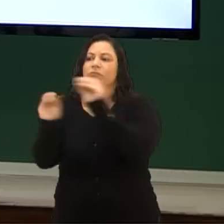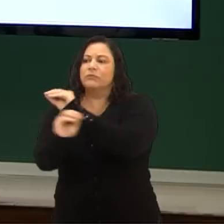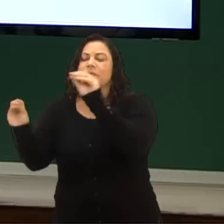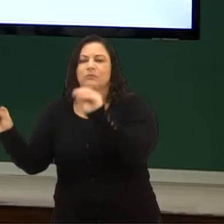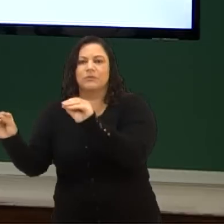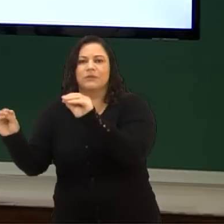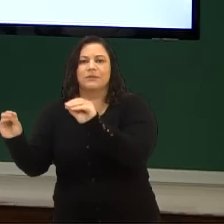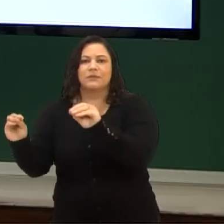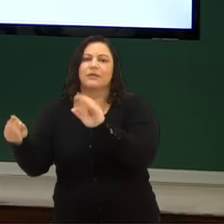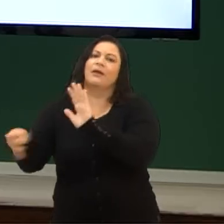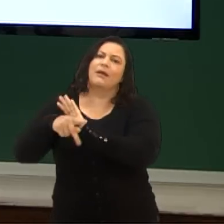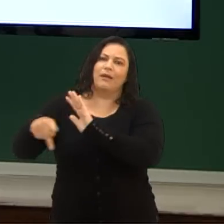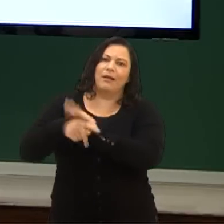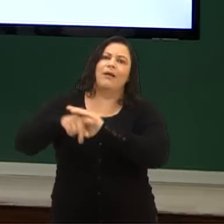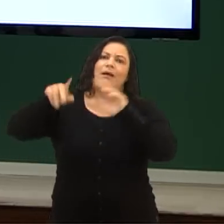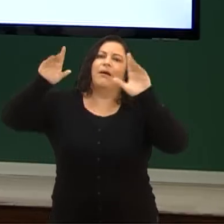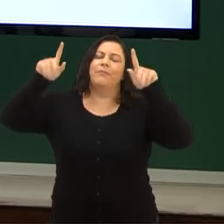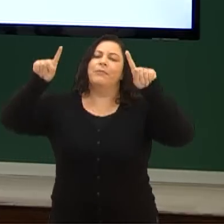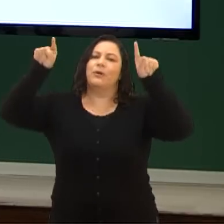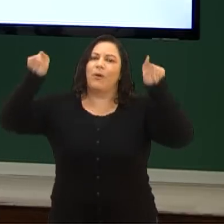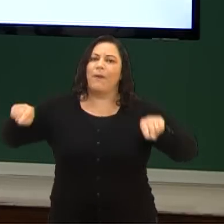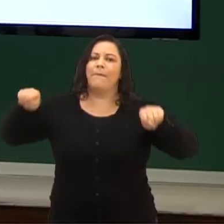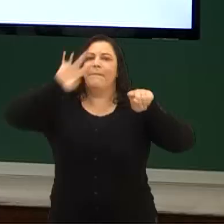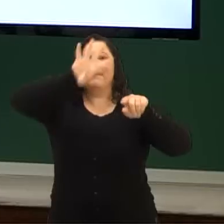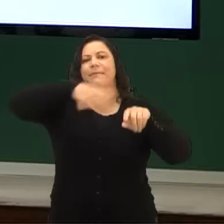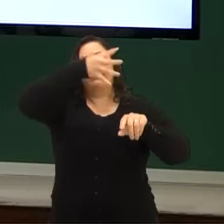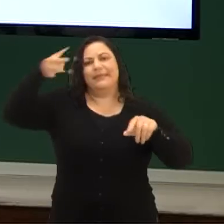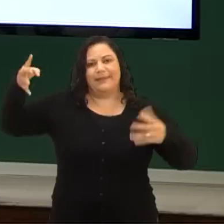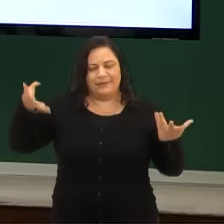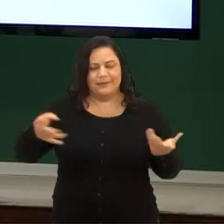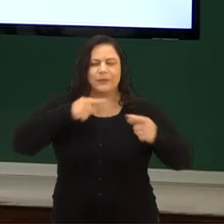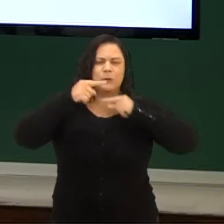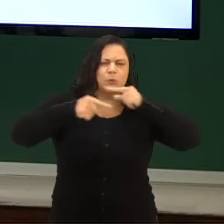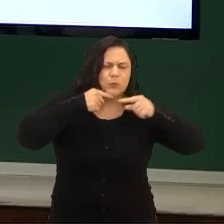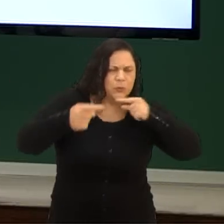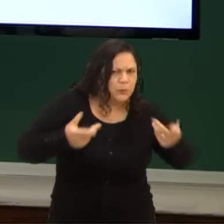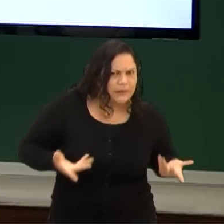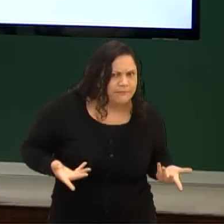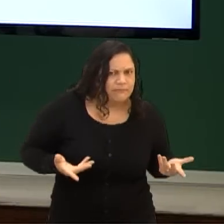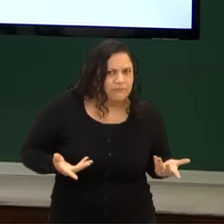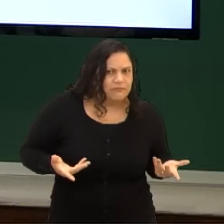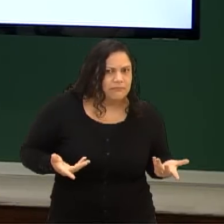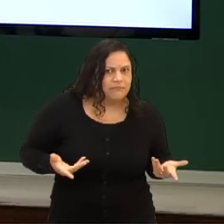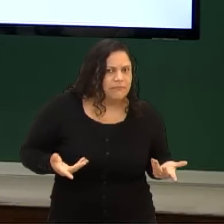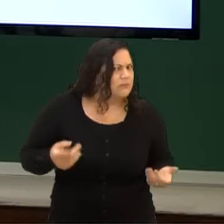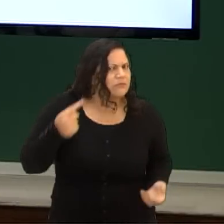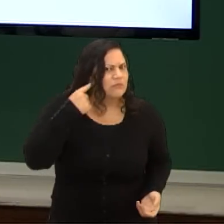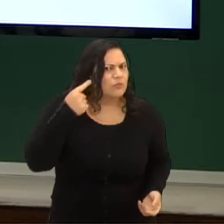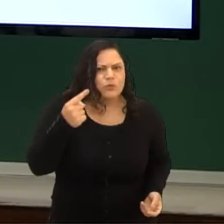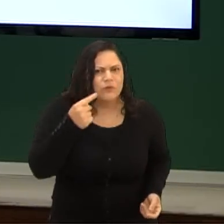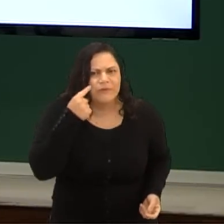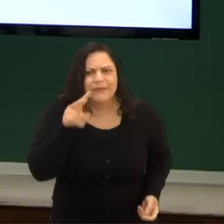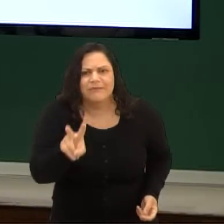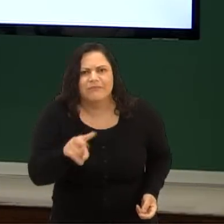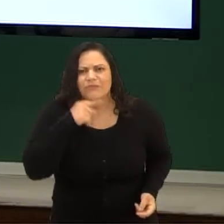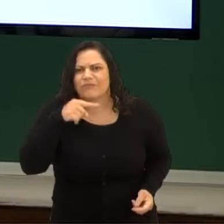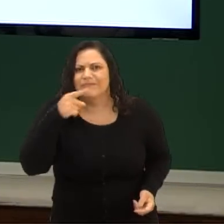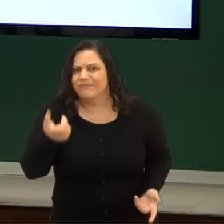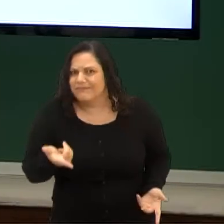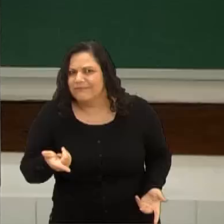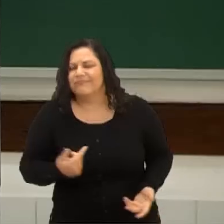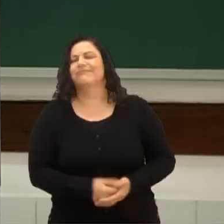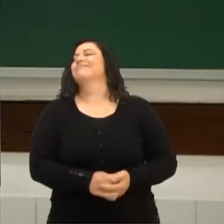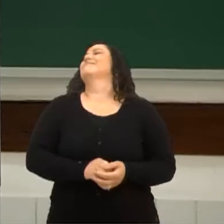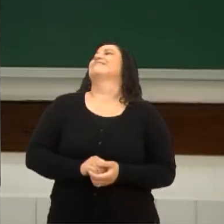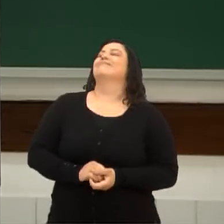matriz. Beleza, pessoal? Tranquilo? Alguma dúvida? Alguma dúvida? Não estou ouvindo? Então tá bom. Pessoal,